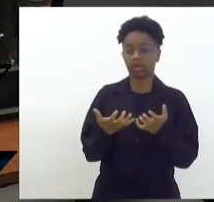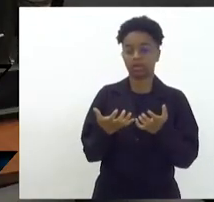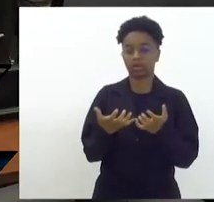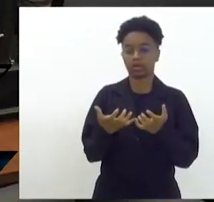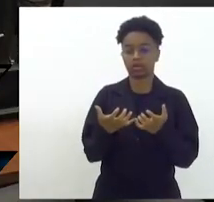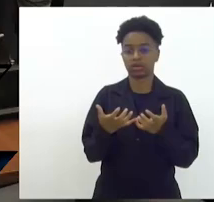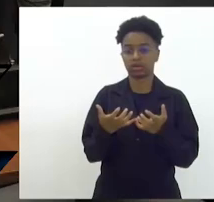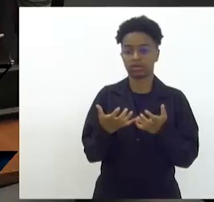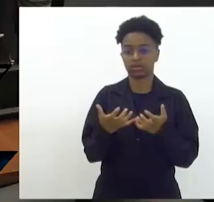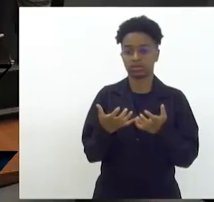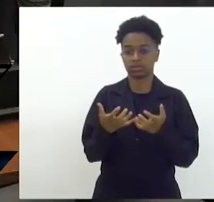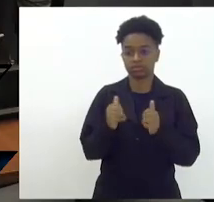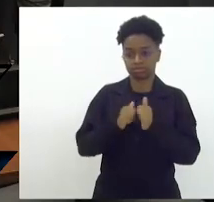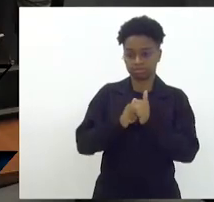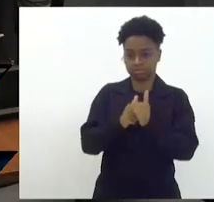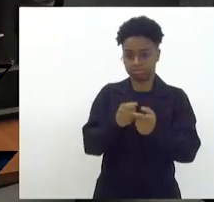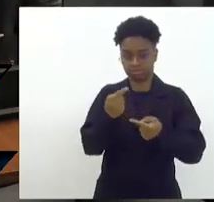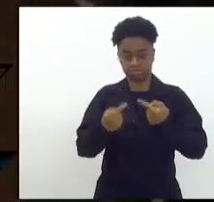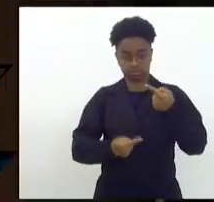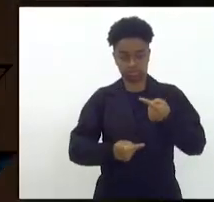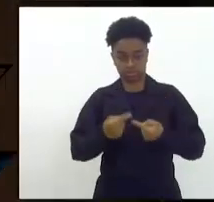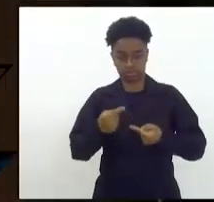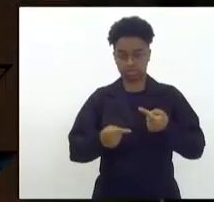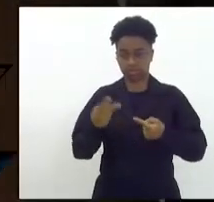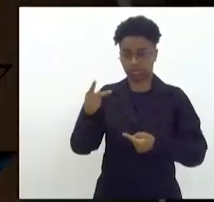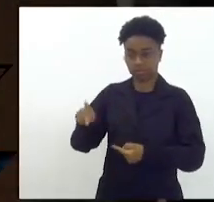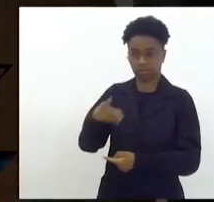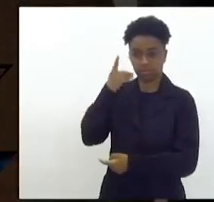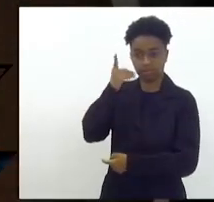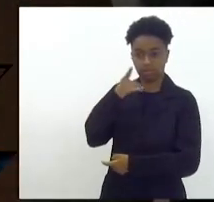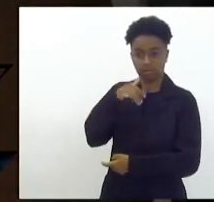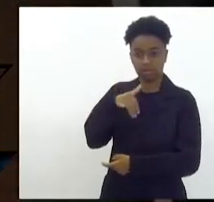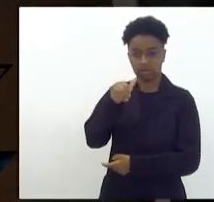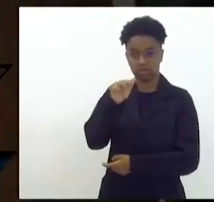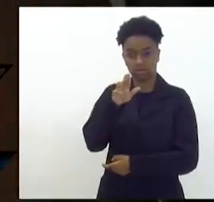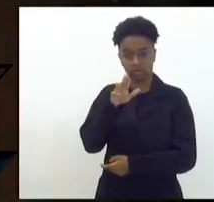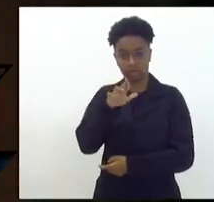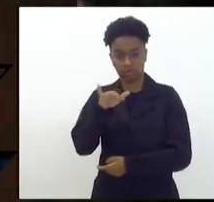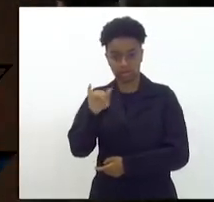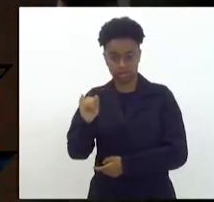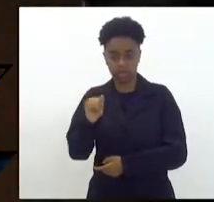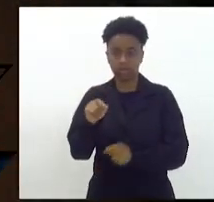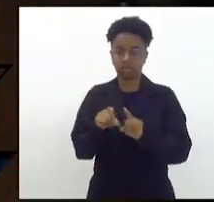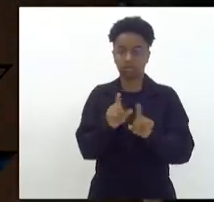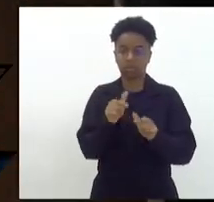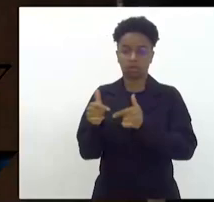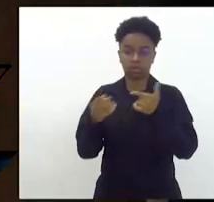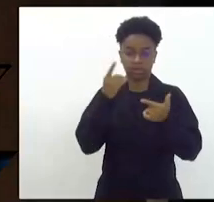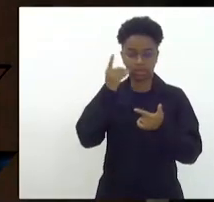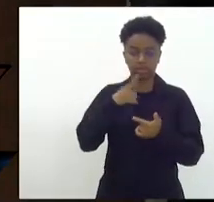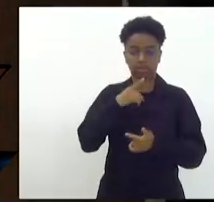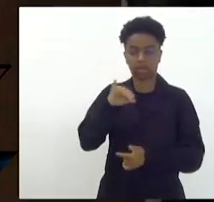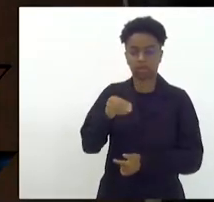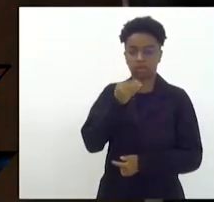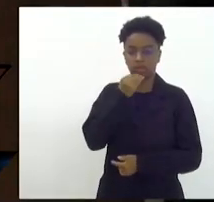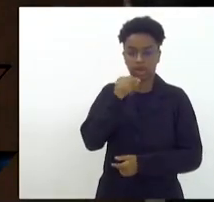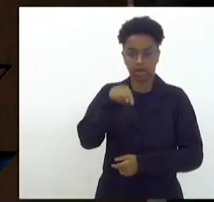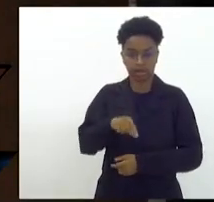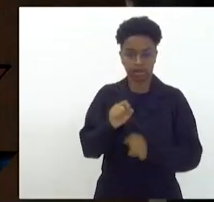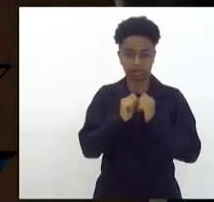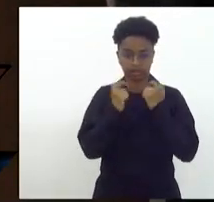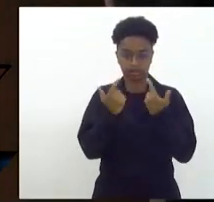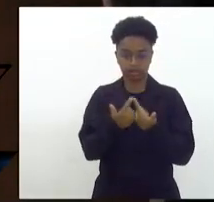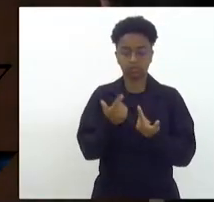na linha do debate colocar aqui pelo Deputado e hoje os demais deputados a gente tem a oportunidade dessa casa Legislativa